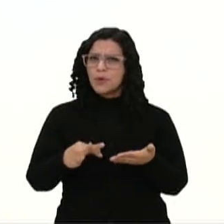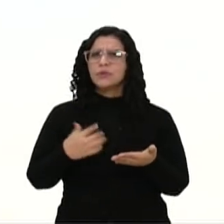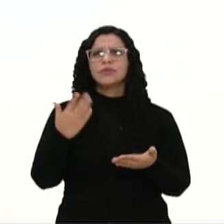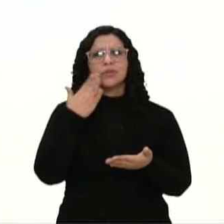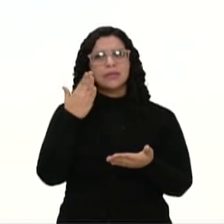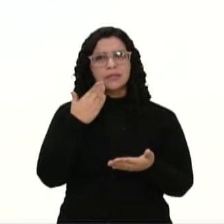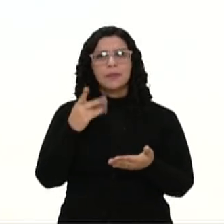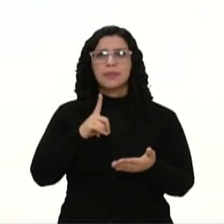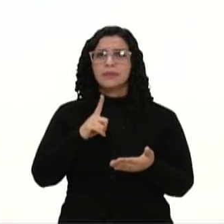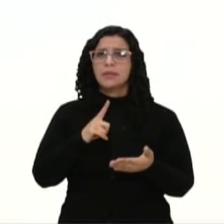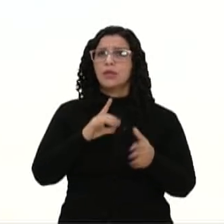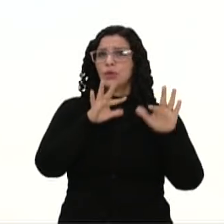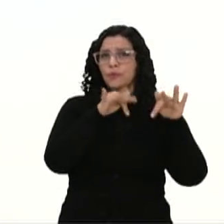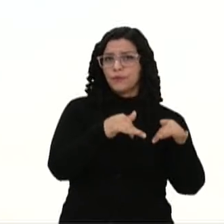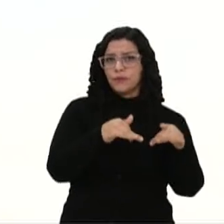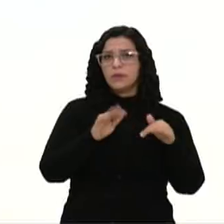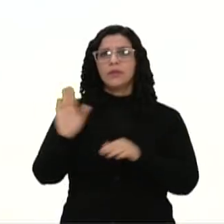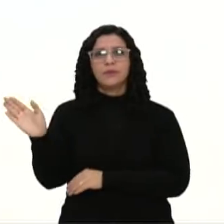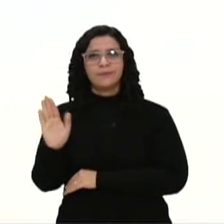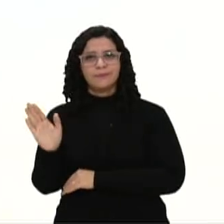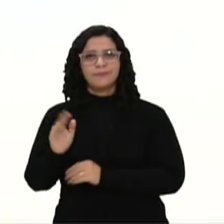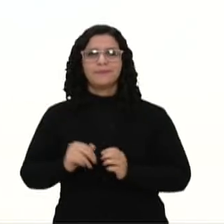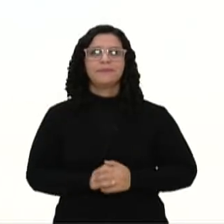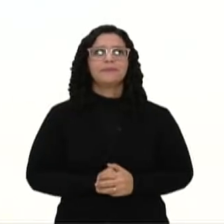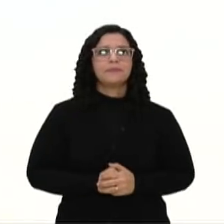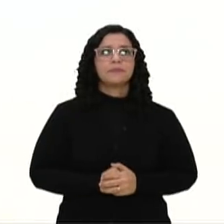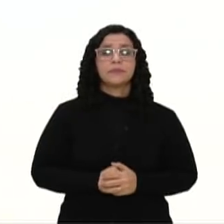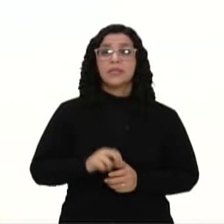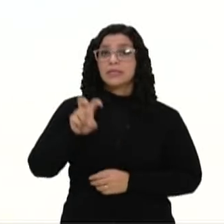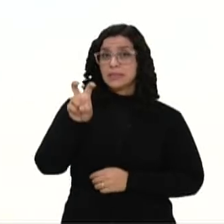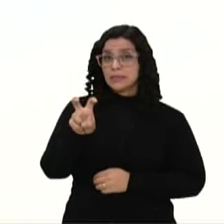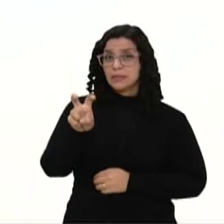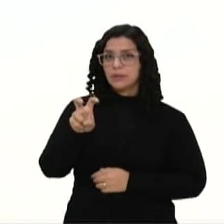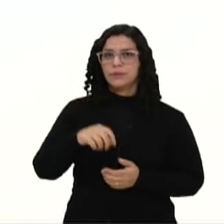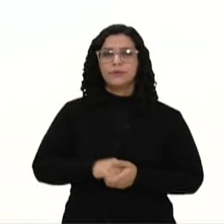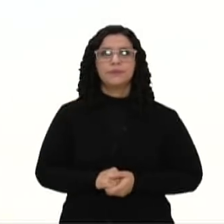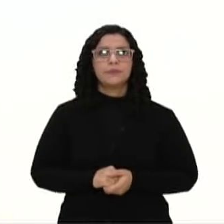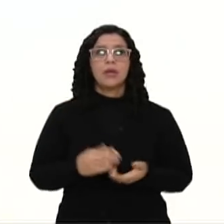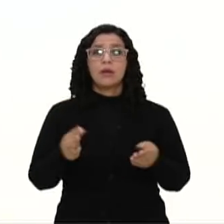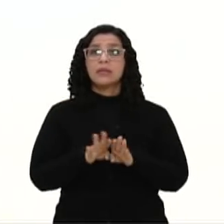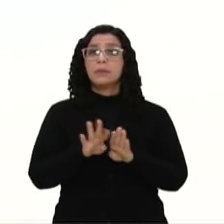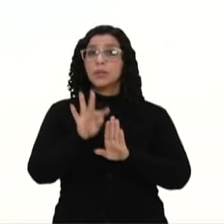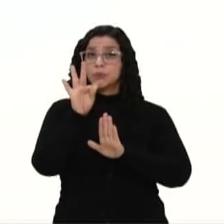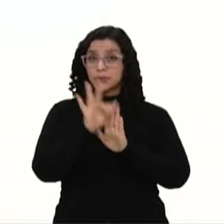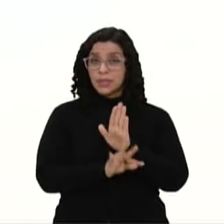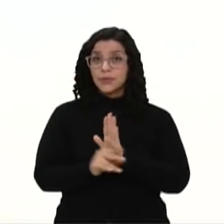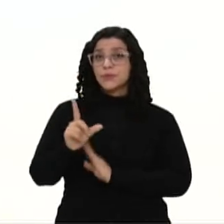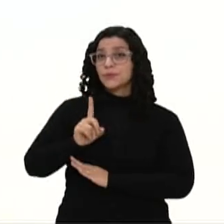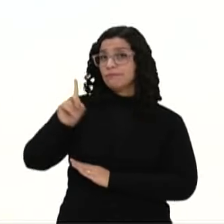qual parte é a conclusão e qual é a despedida. Exercício de número 5, temos